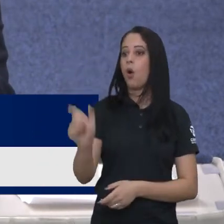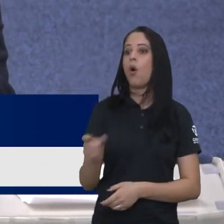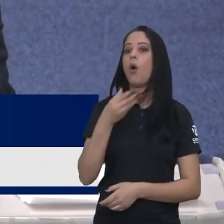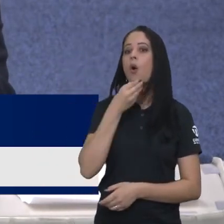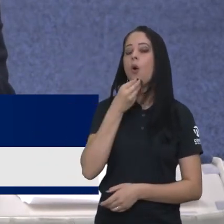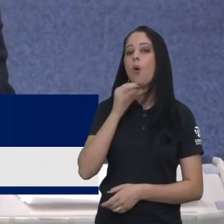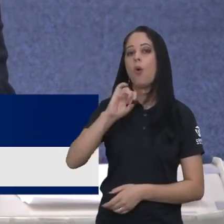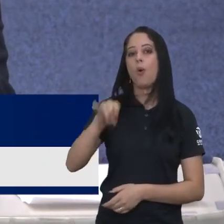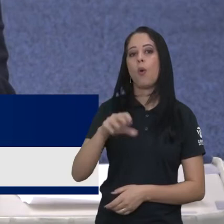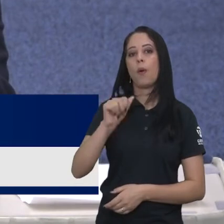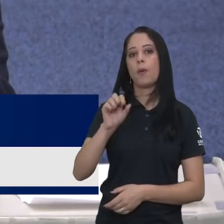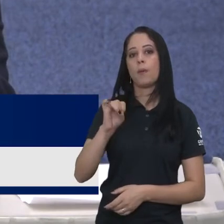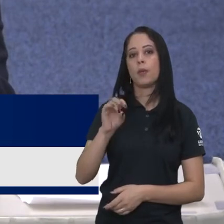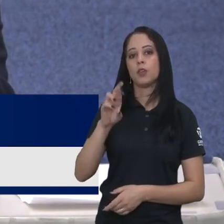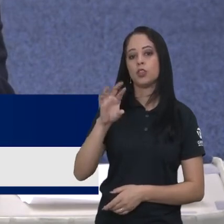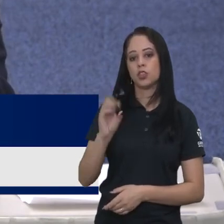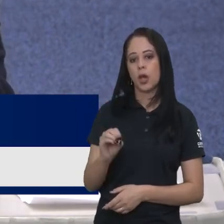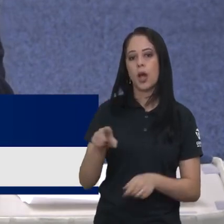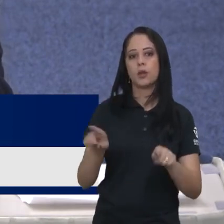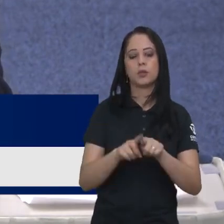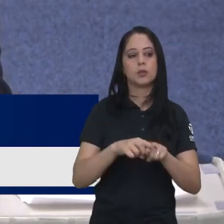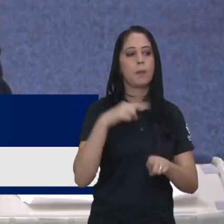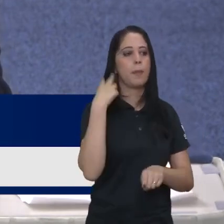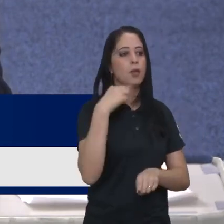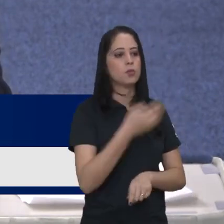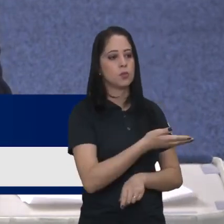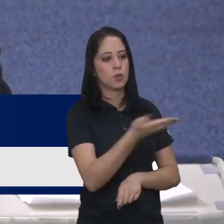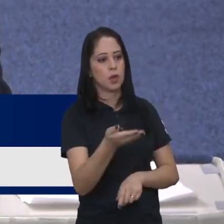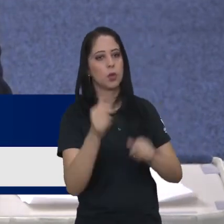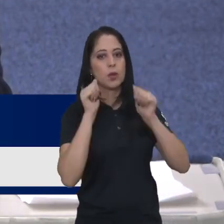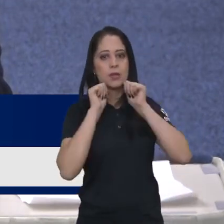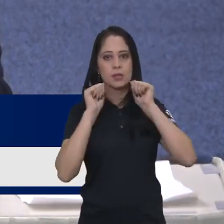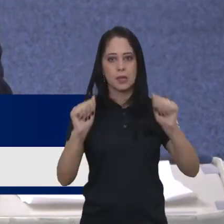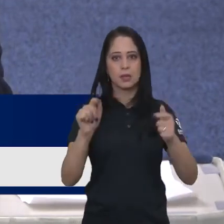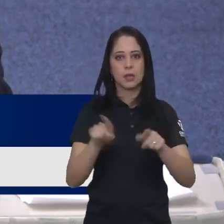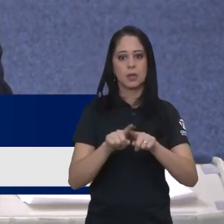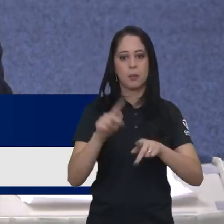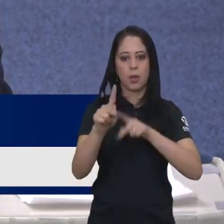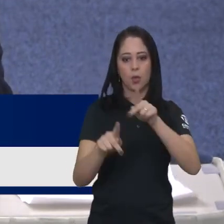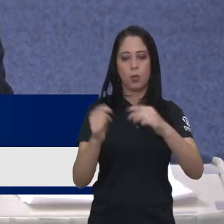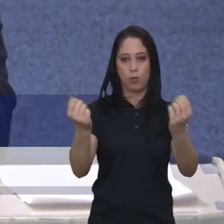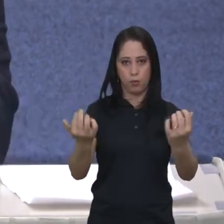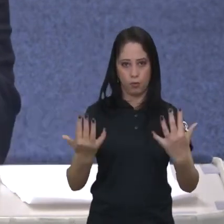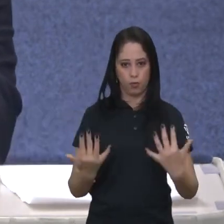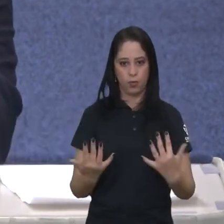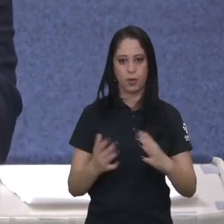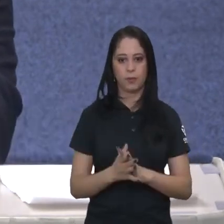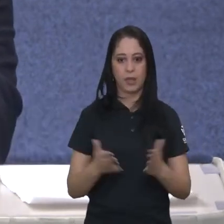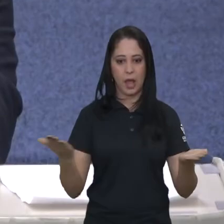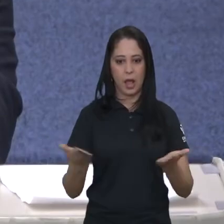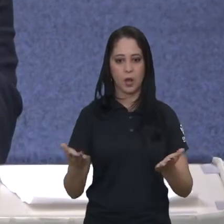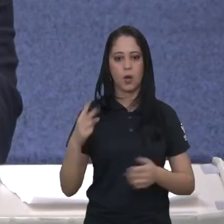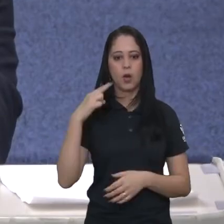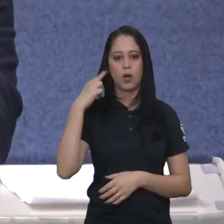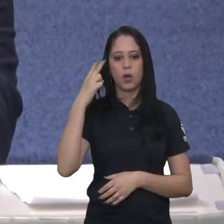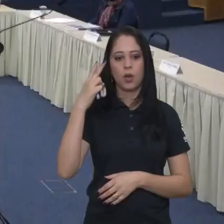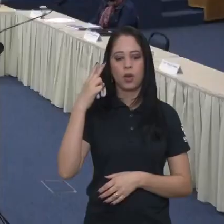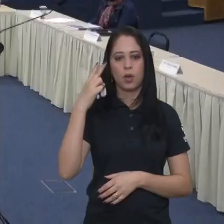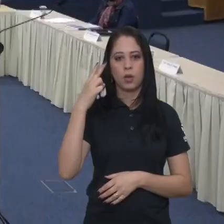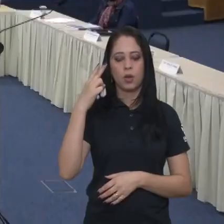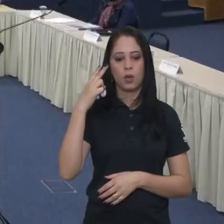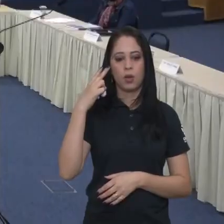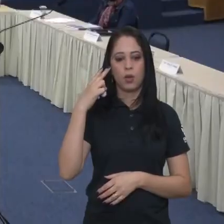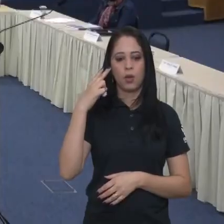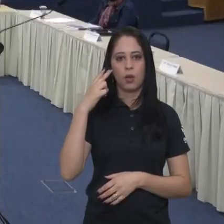Jairo e a presença dos demais vereadores, a assessoria e da população. Passo a palavra para